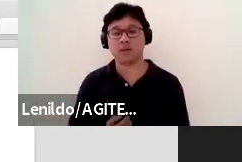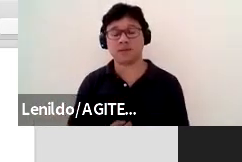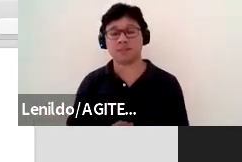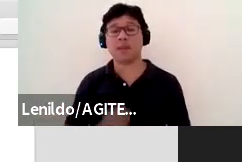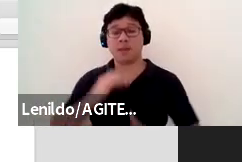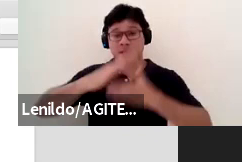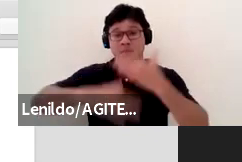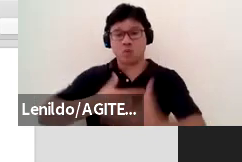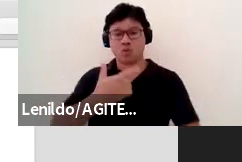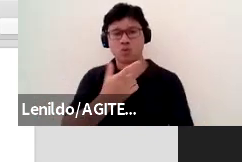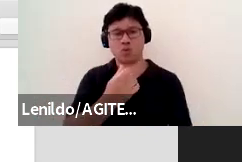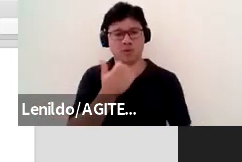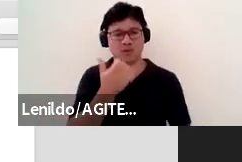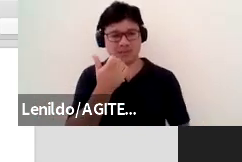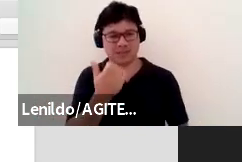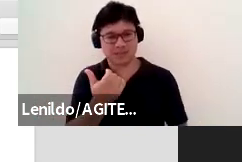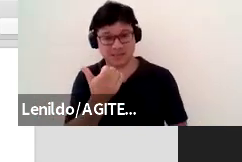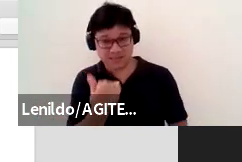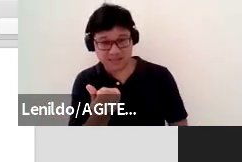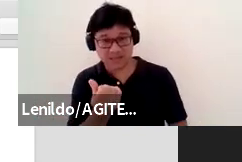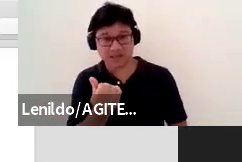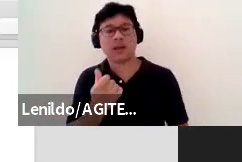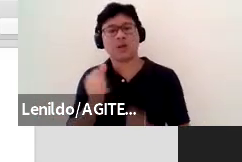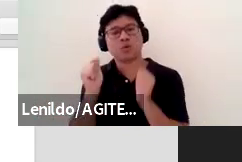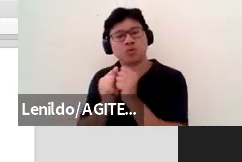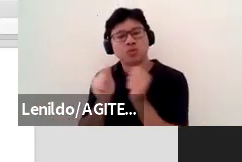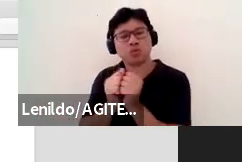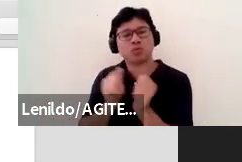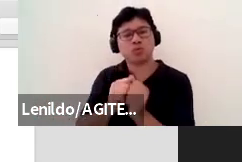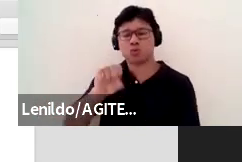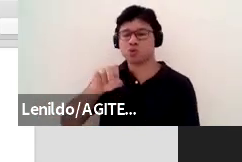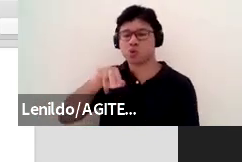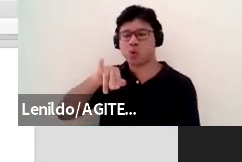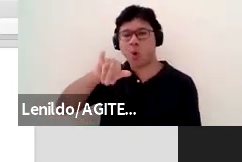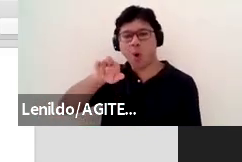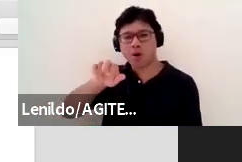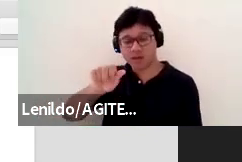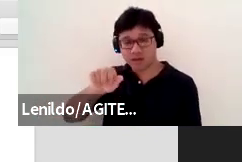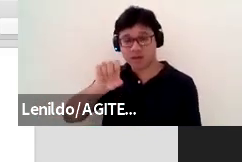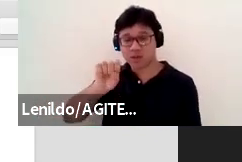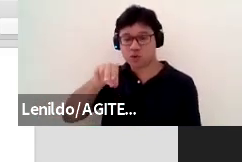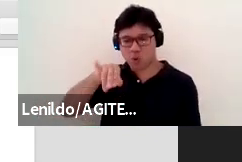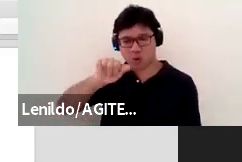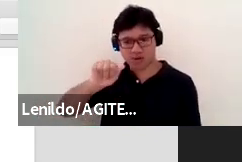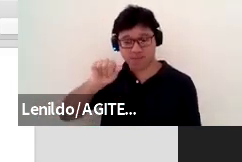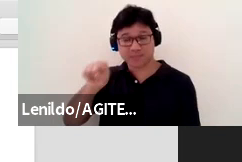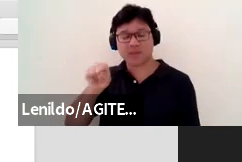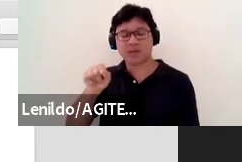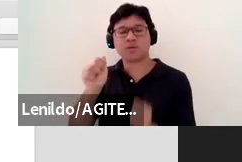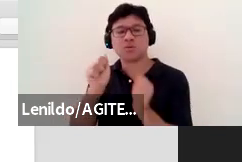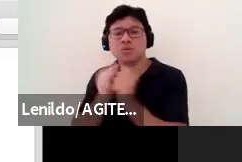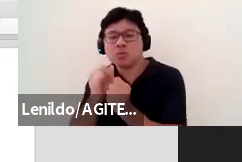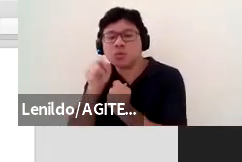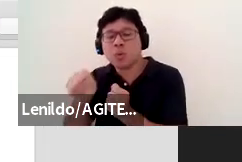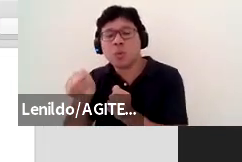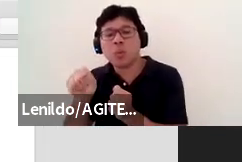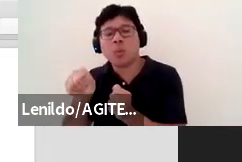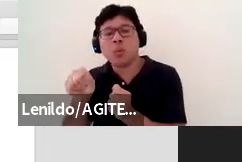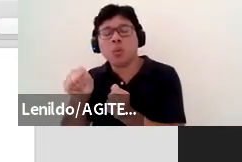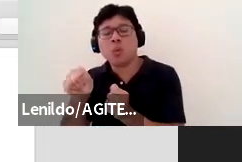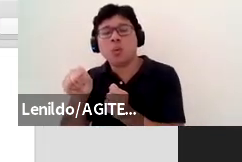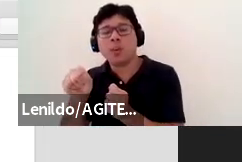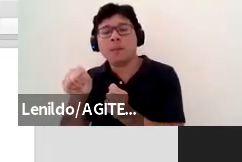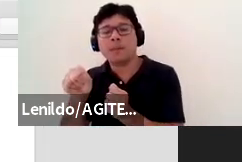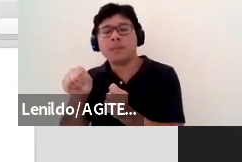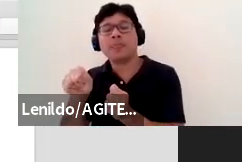reuniu com a Sônia Moreira, querida, que eu vi que ela estava aqui mais cedo, espero que ela esteja aqui. A Sônia, a gente